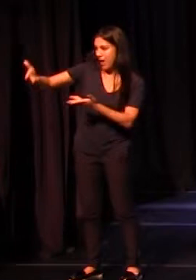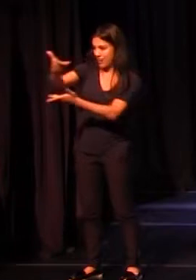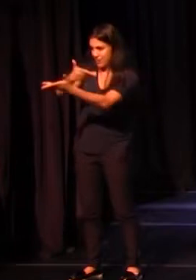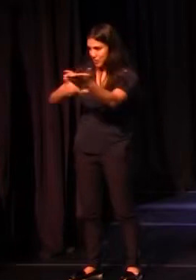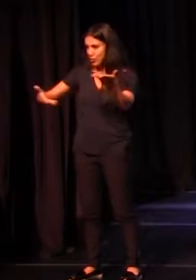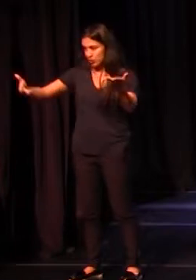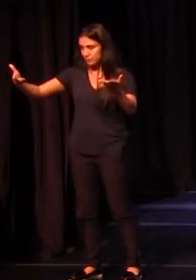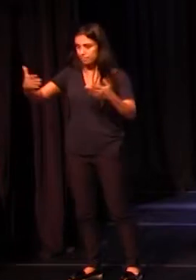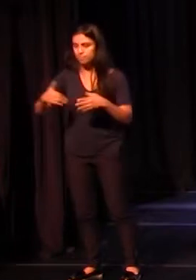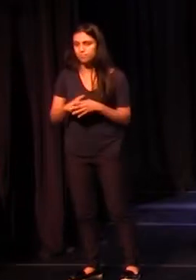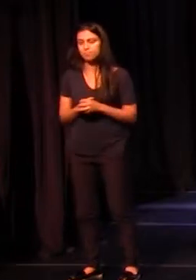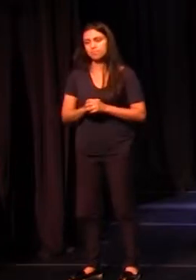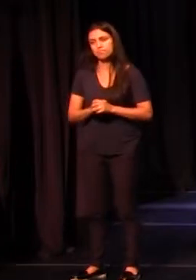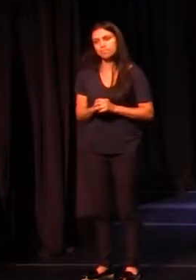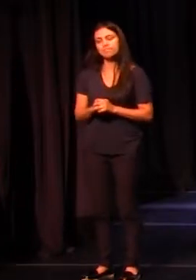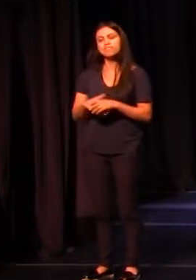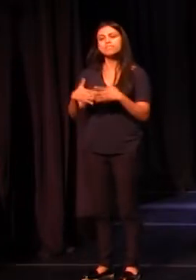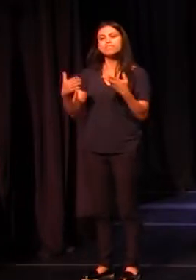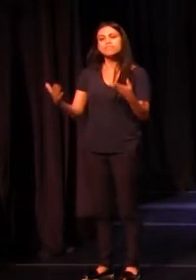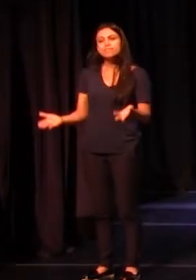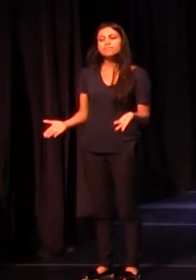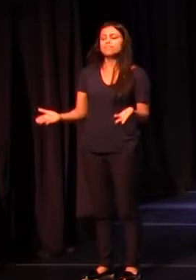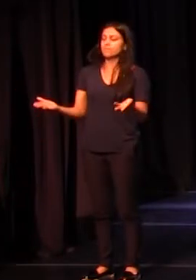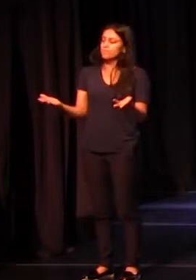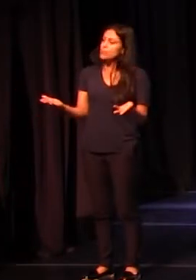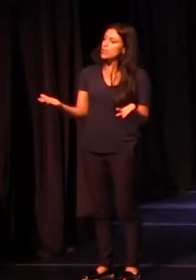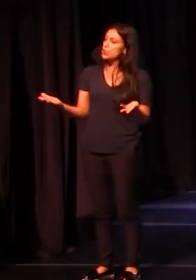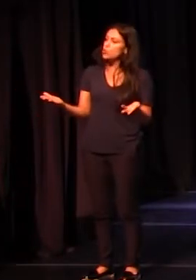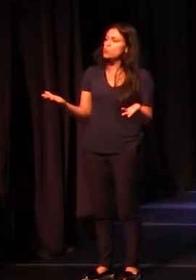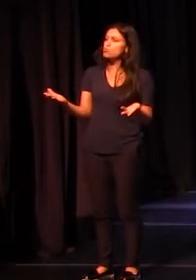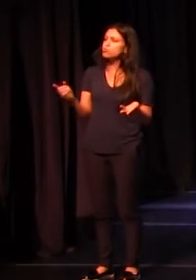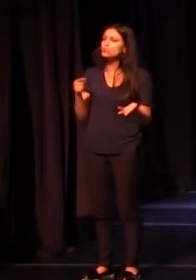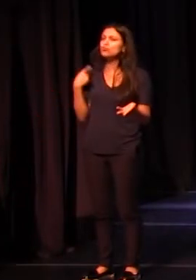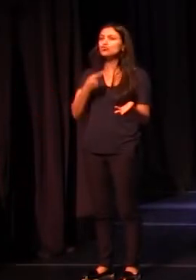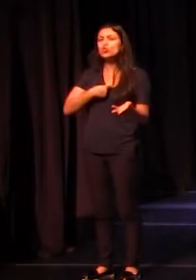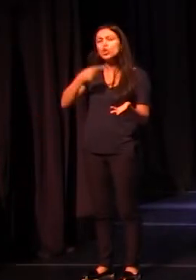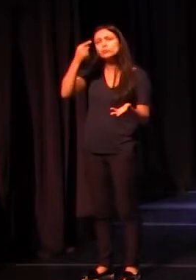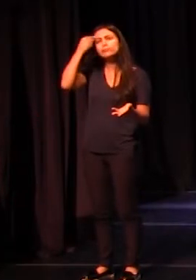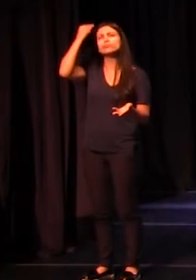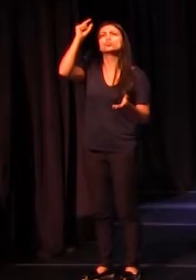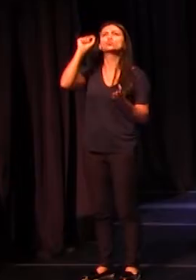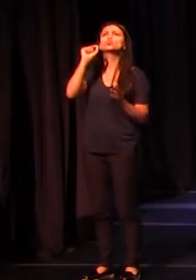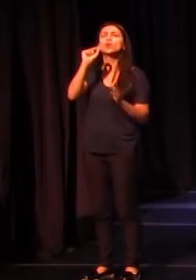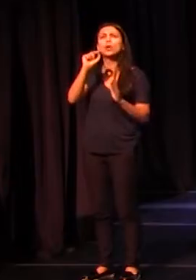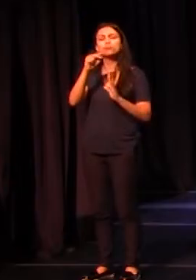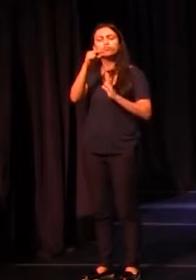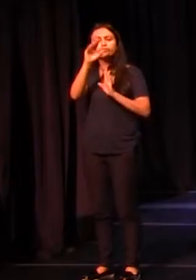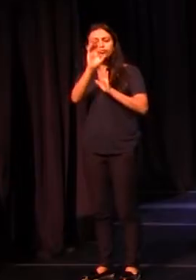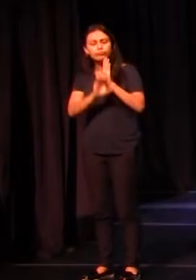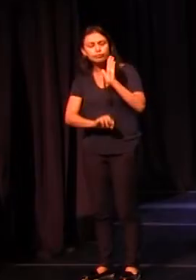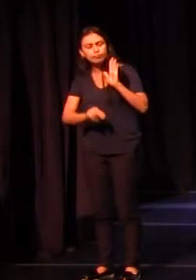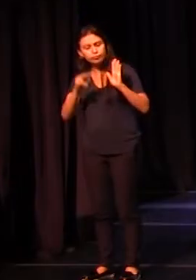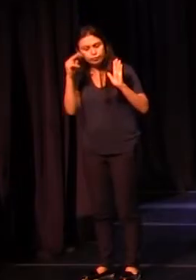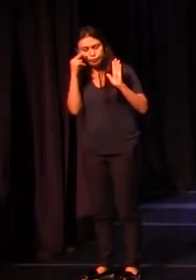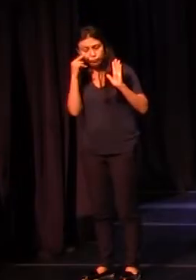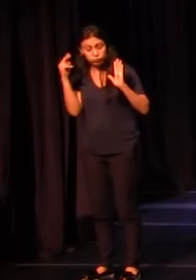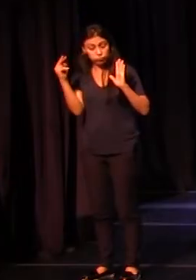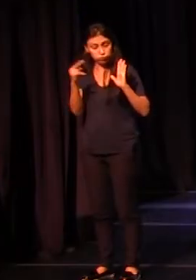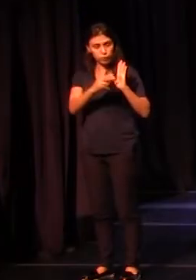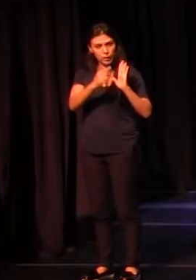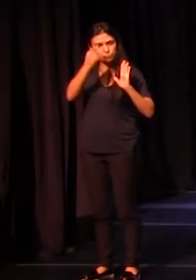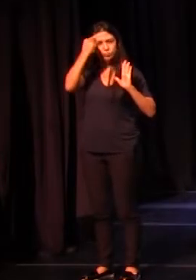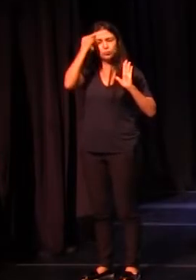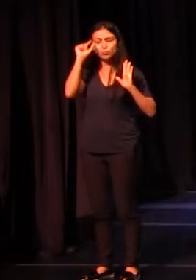pensamos em relação a isso, né? O que a gente tem de ideia em relação, quando eu olho para esse currículo, quando ele é